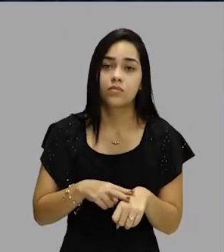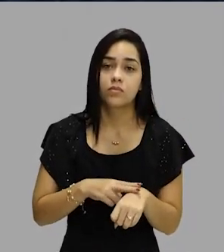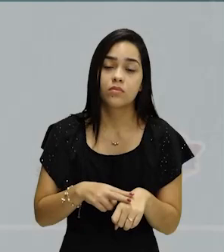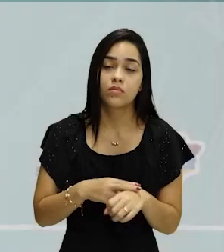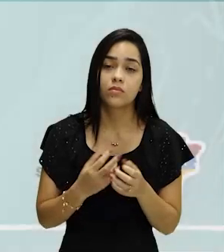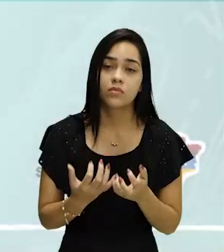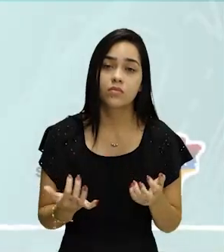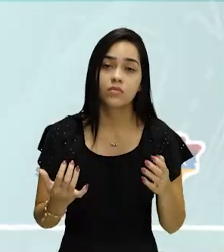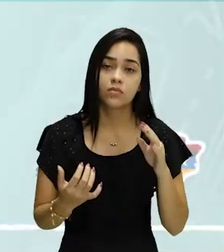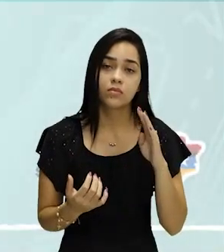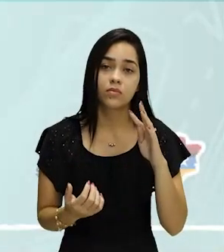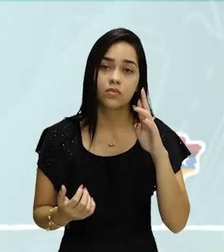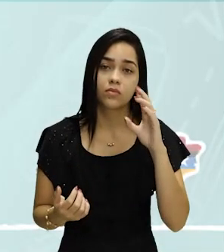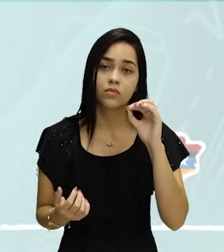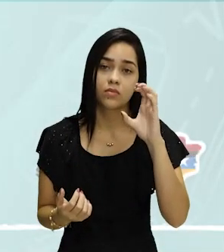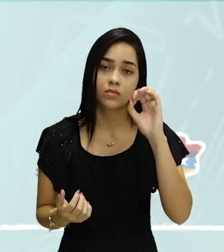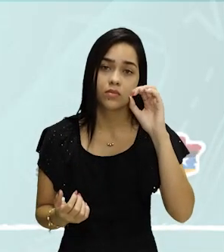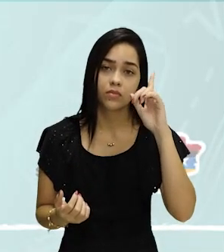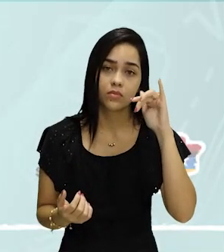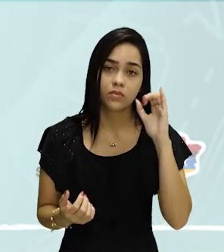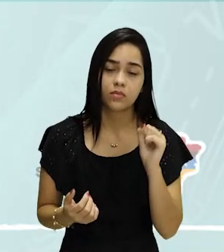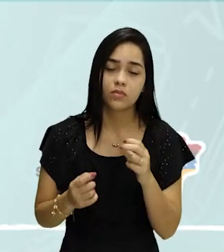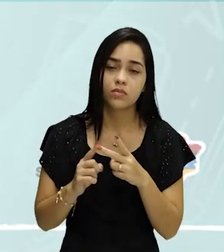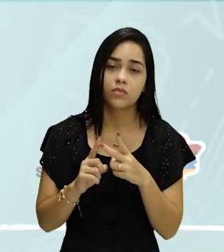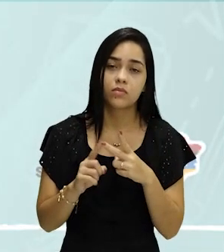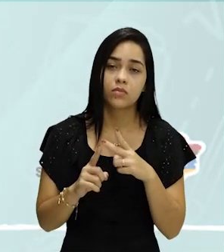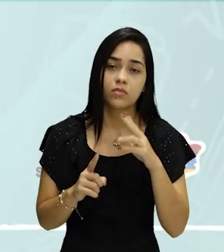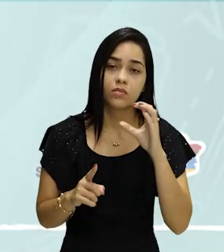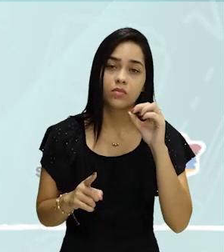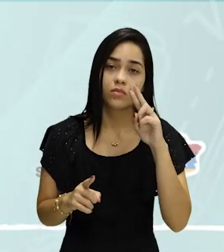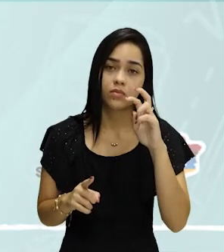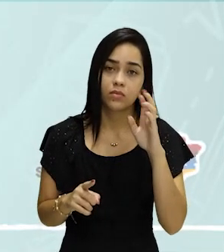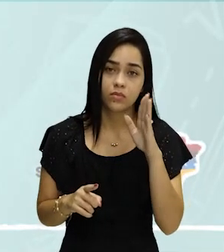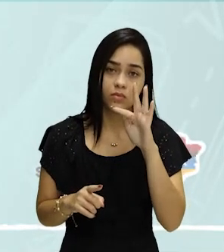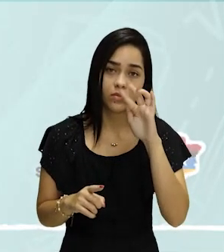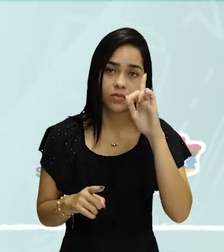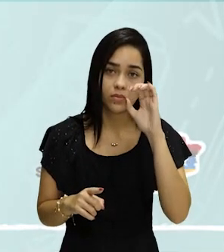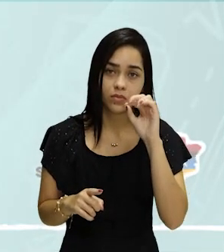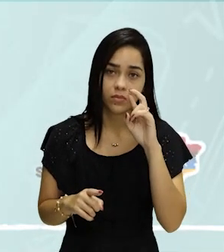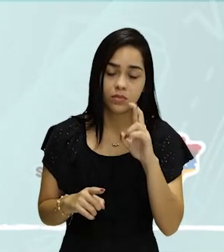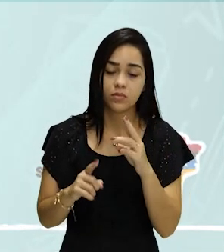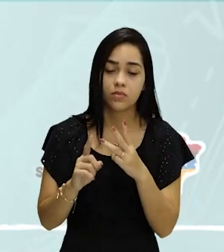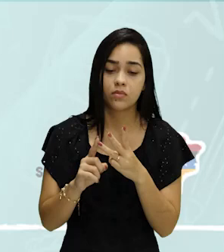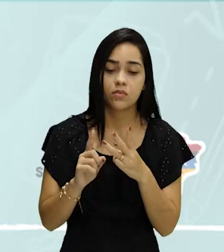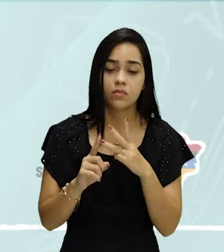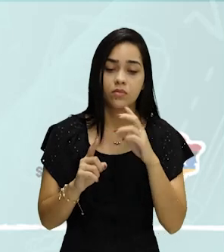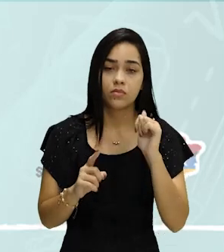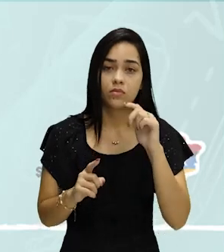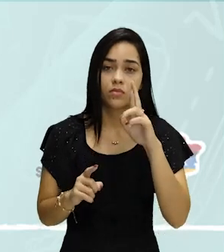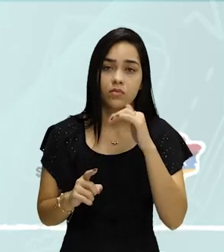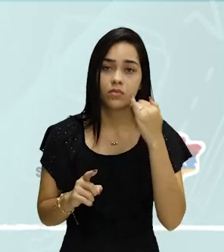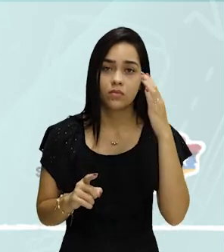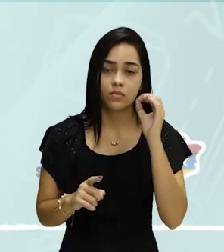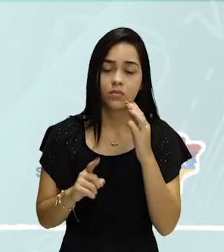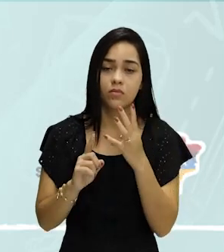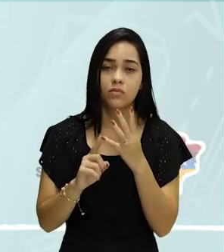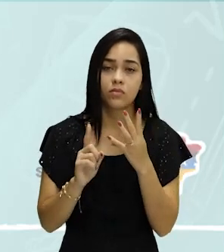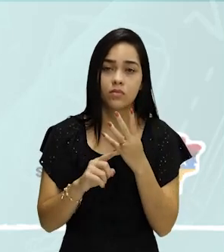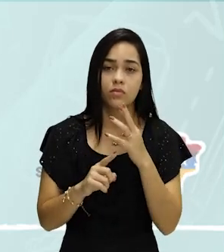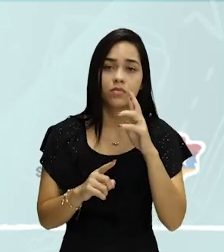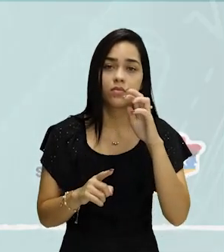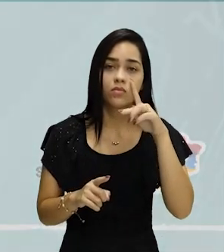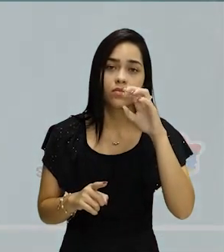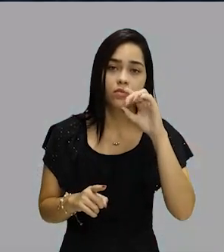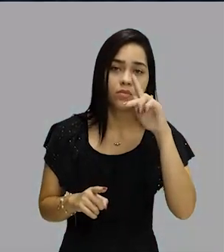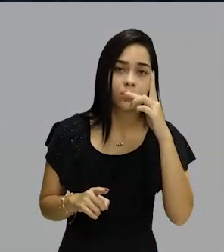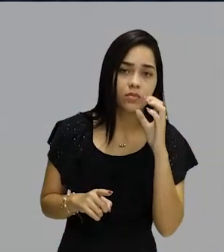verdes, como brócolis, couve-flor, agrião. a rúcula, tá? O repolho,